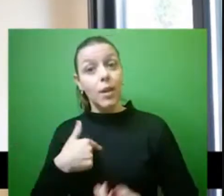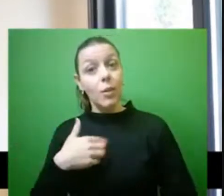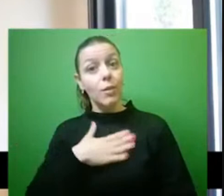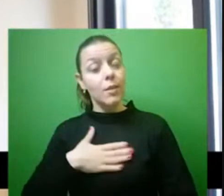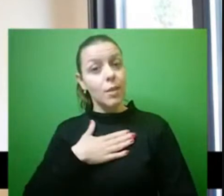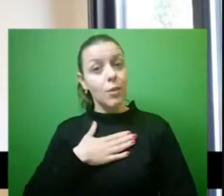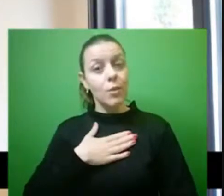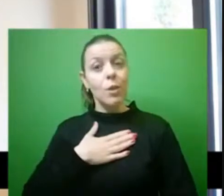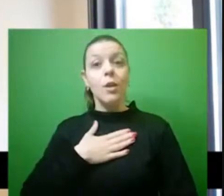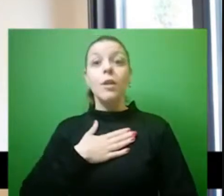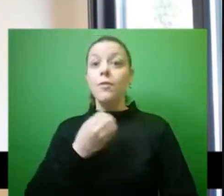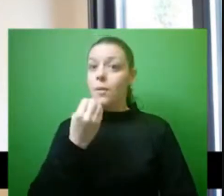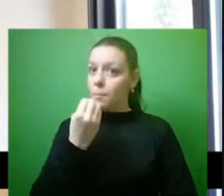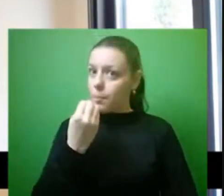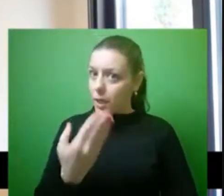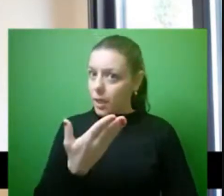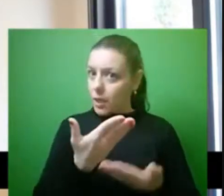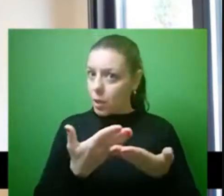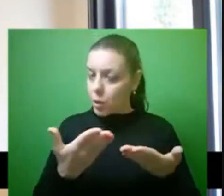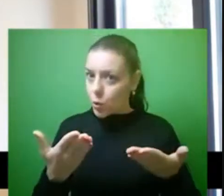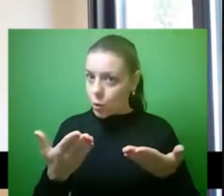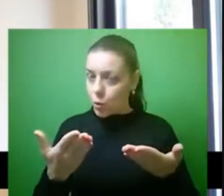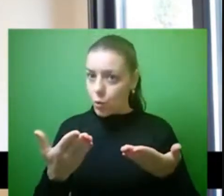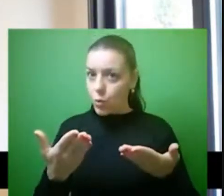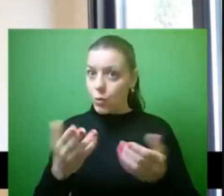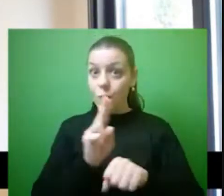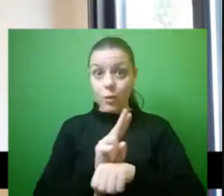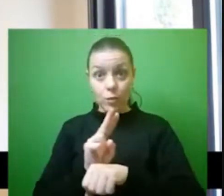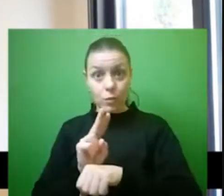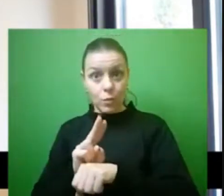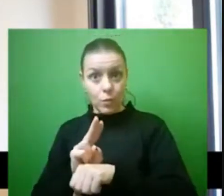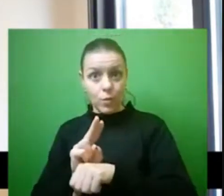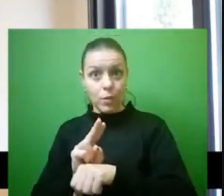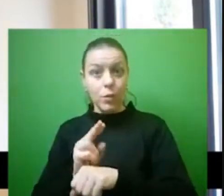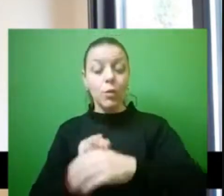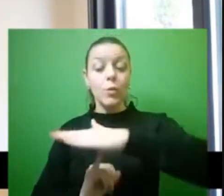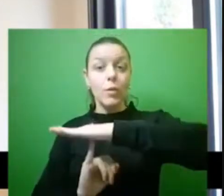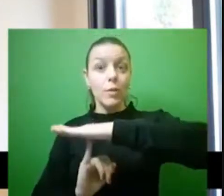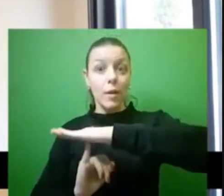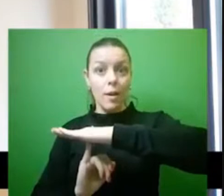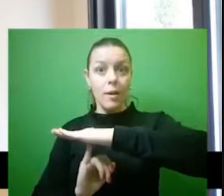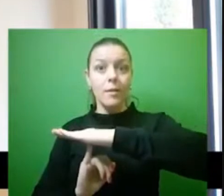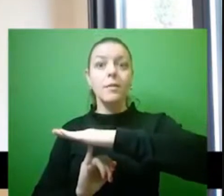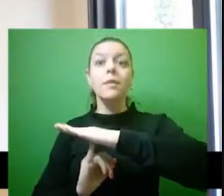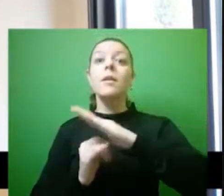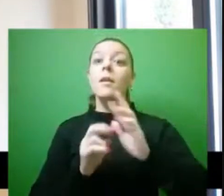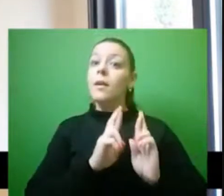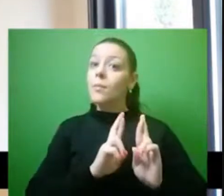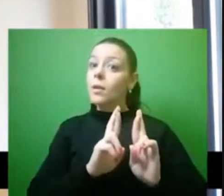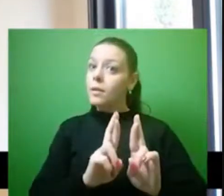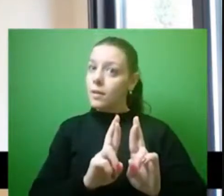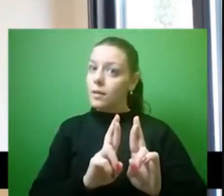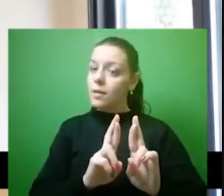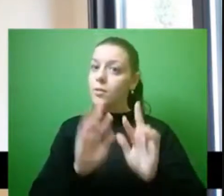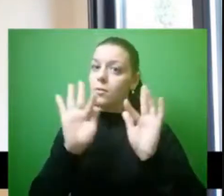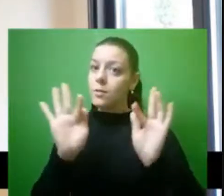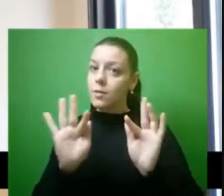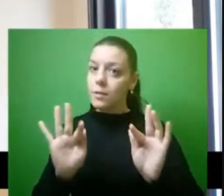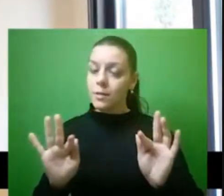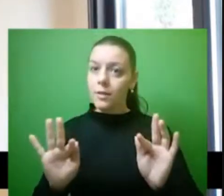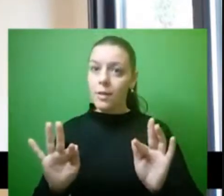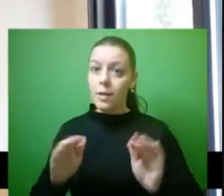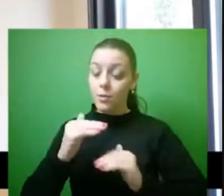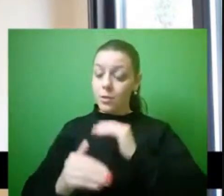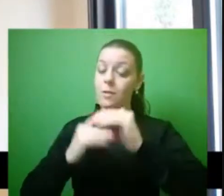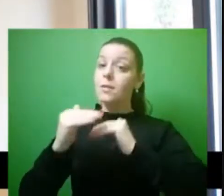da situação de extrema gravidade que vivemos. Desejo que fiquem bem, que cuidem de si e de suas famílias